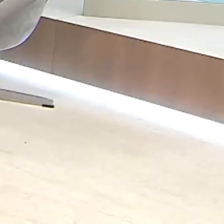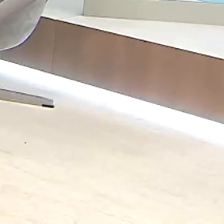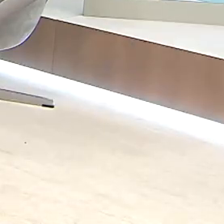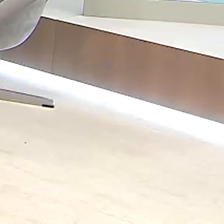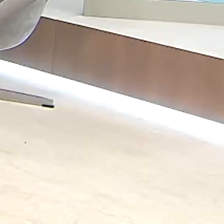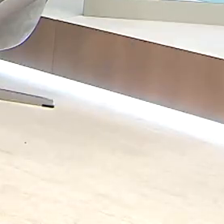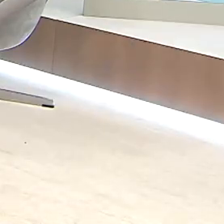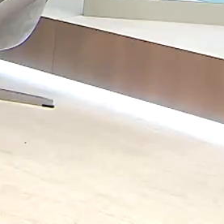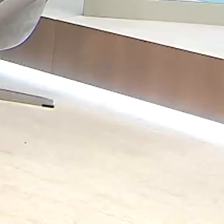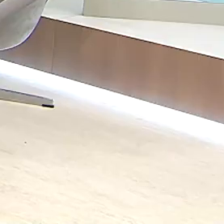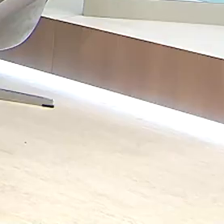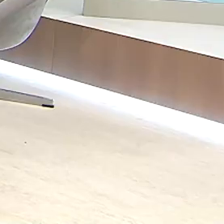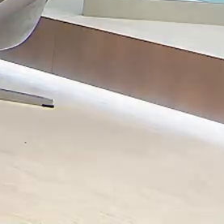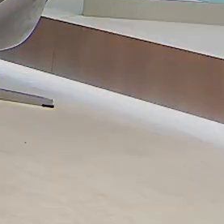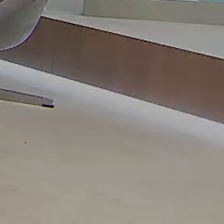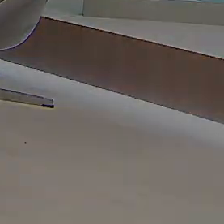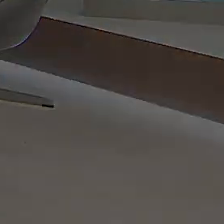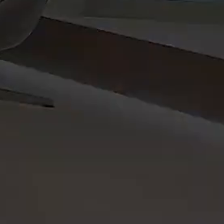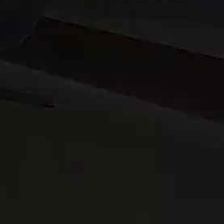Legenda Zanotto